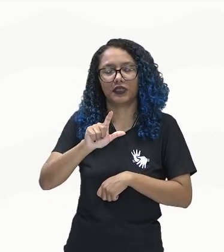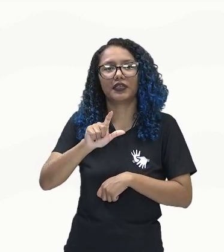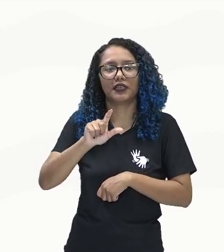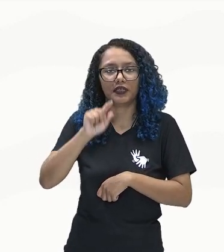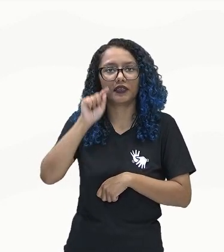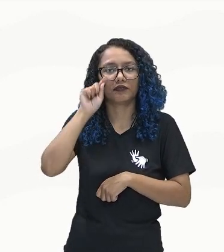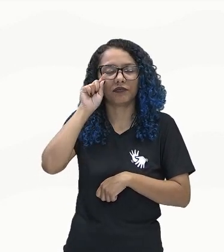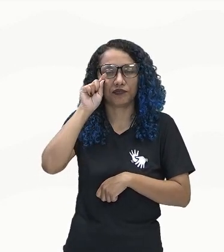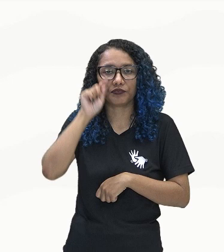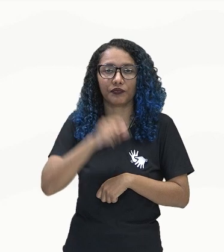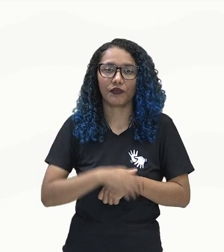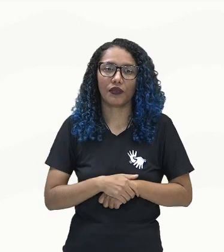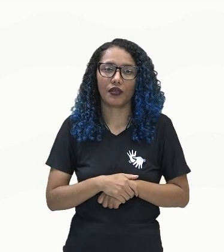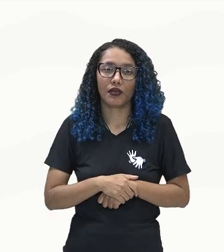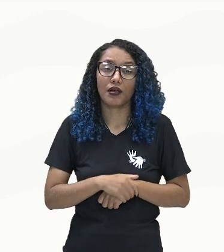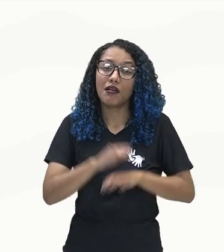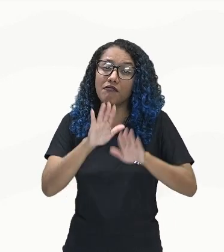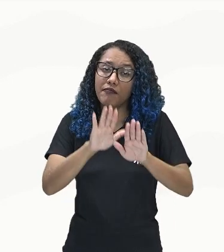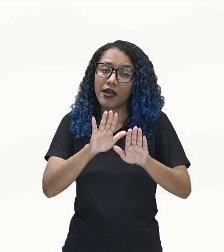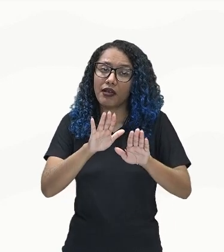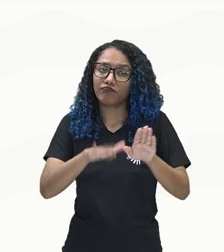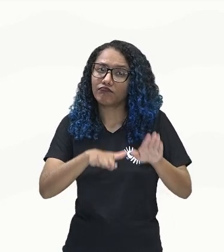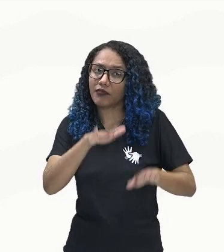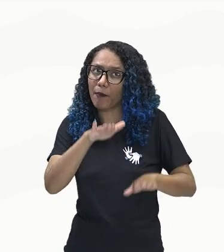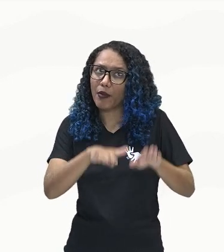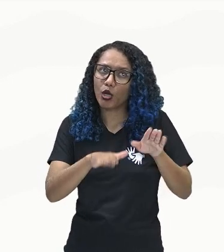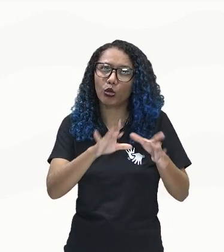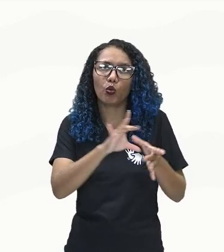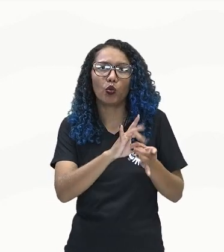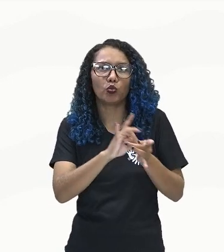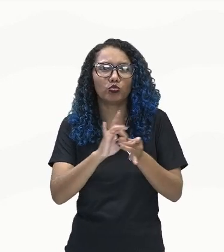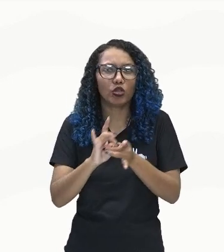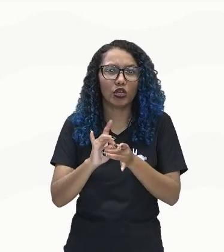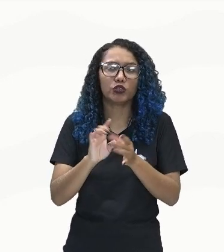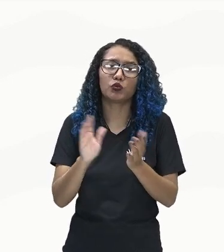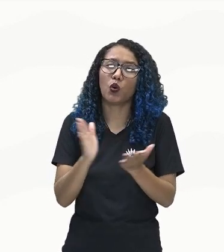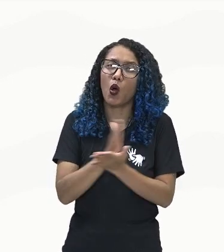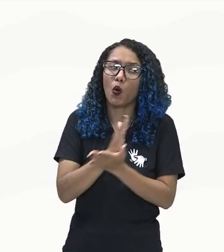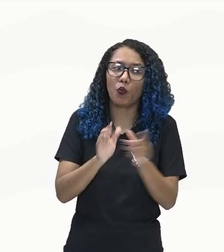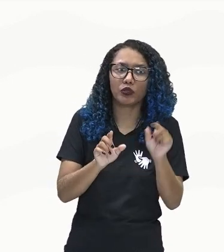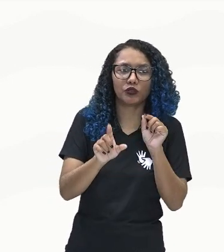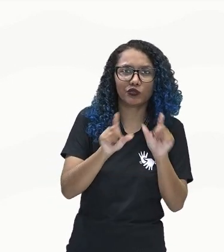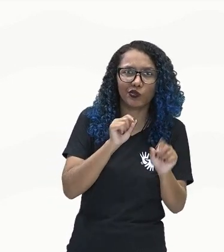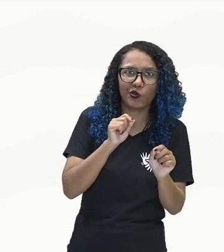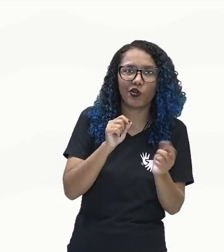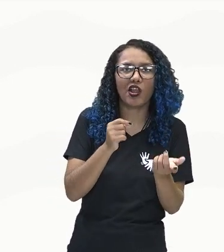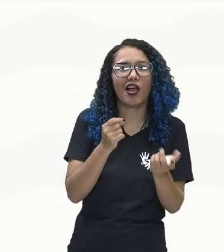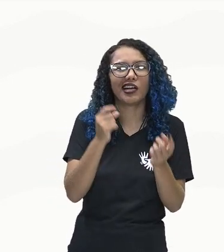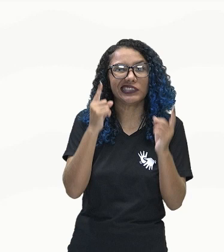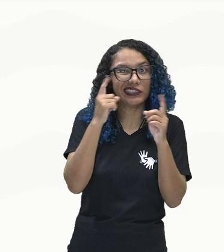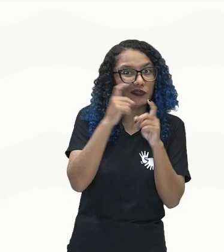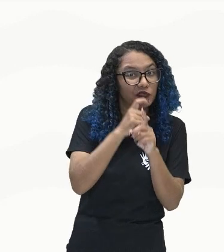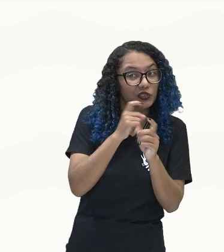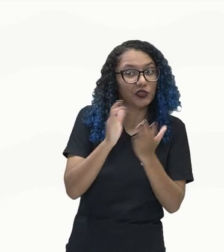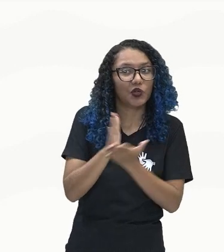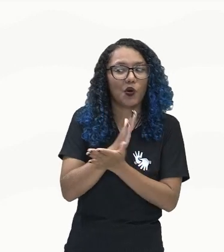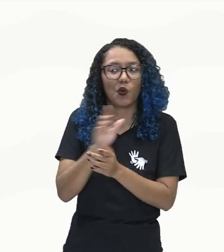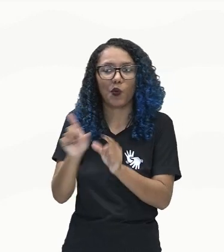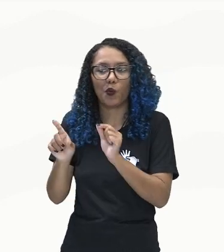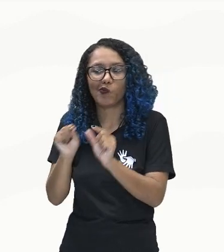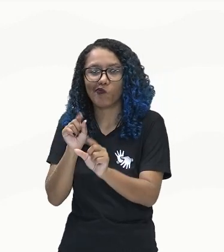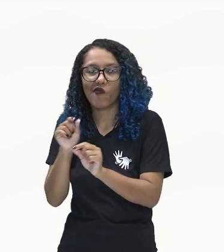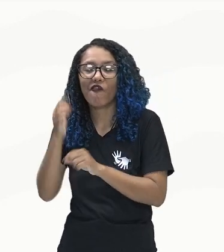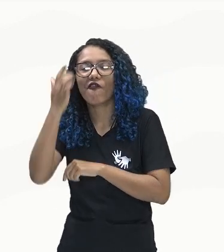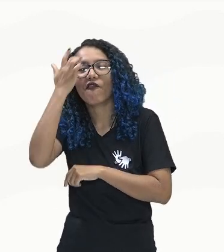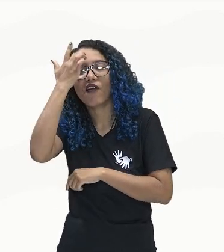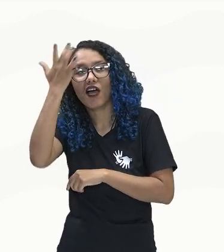aquela meta. Dependendo ali da situação, a gente vai ter caminhos mais difíceis ou caminhos mais fáceis,